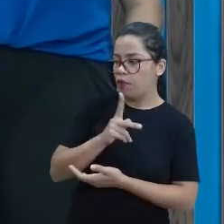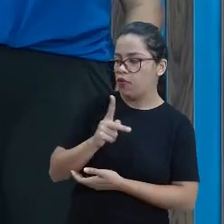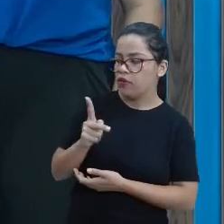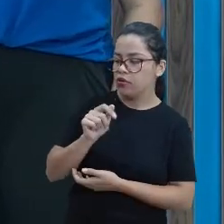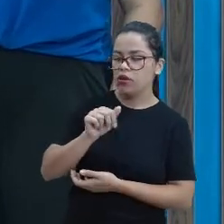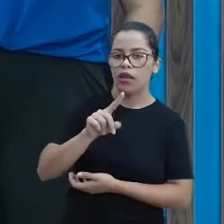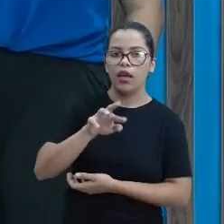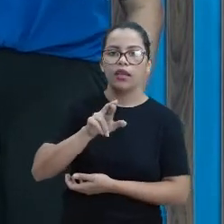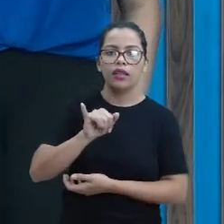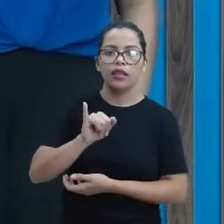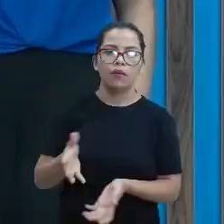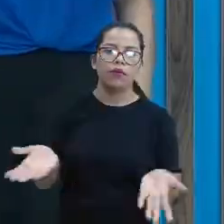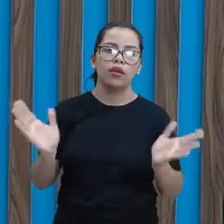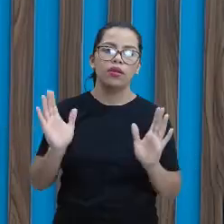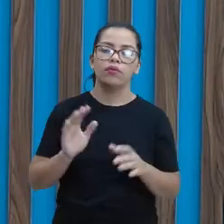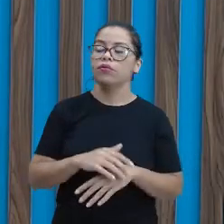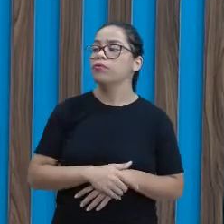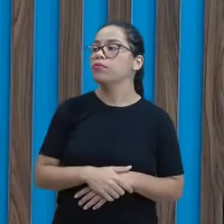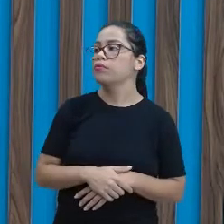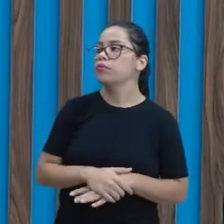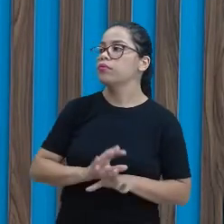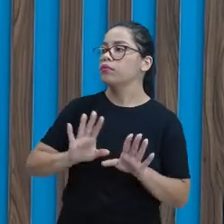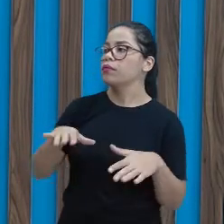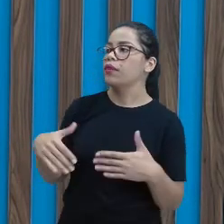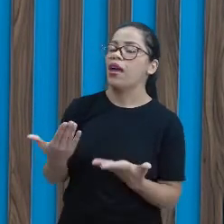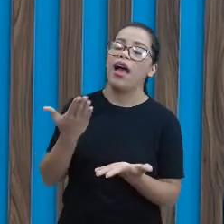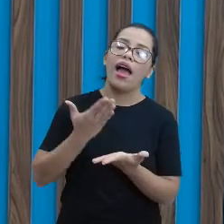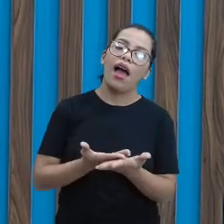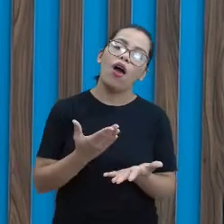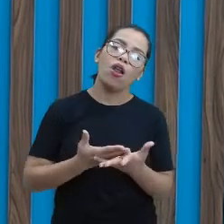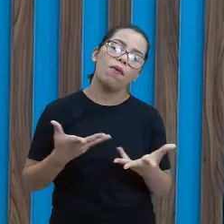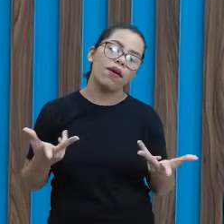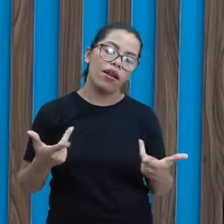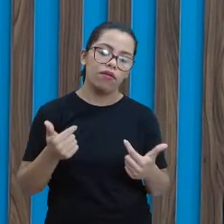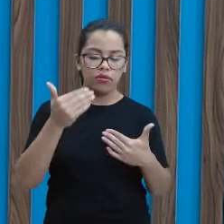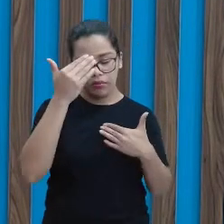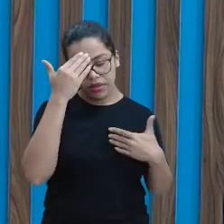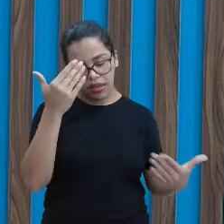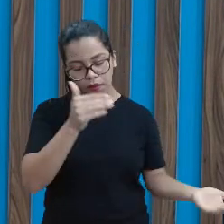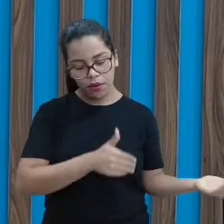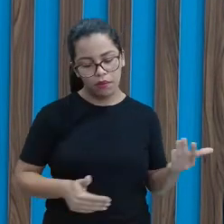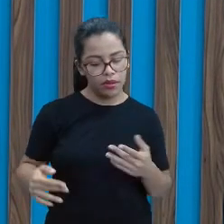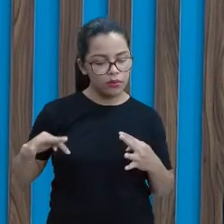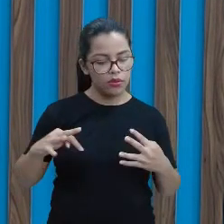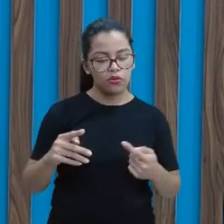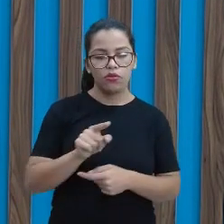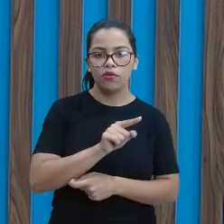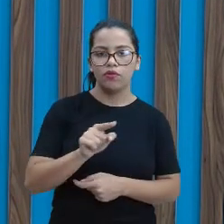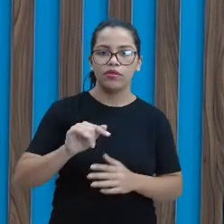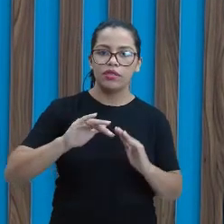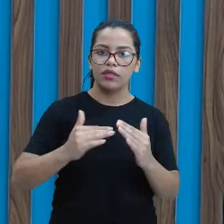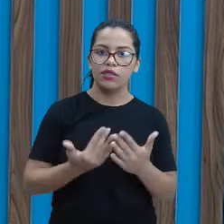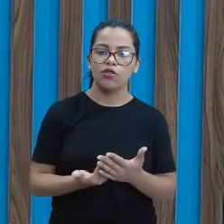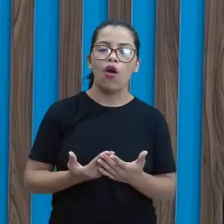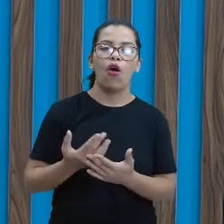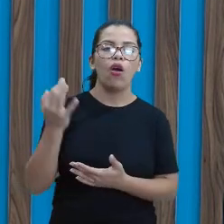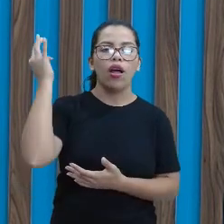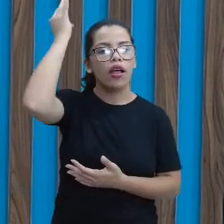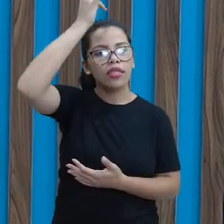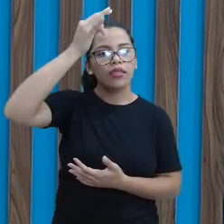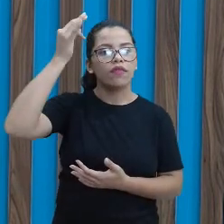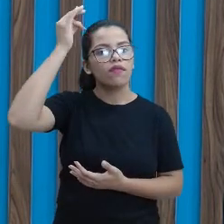de vocês e a gente já volta. Aula maravilhosa, obrigada aí pela presença de vocês, Escola Divina Espírito Santo